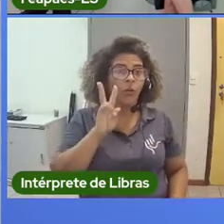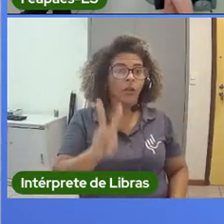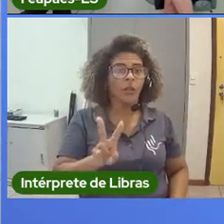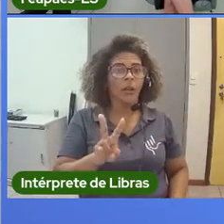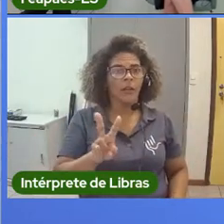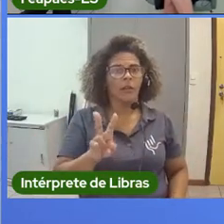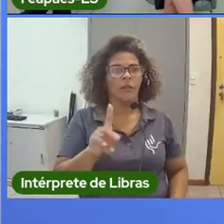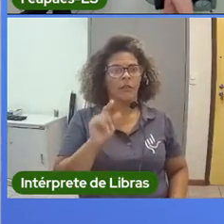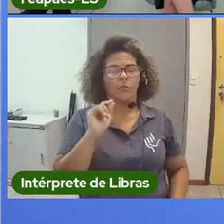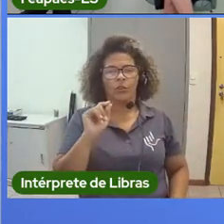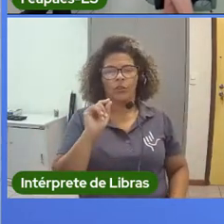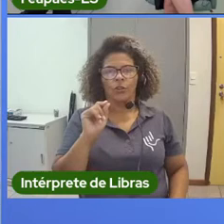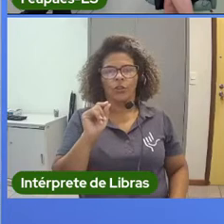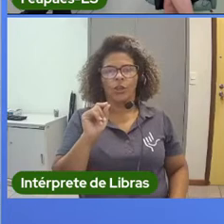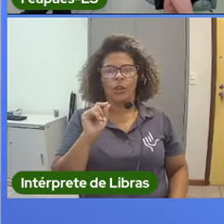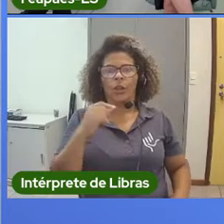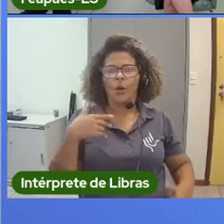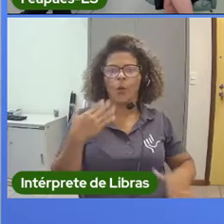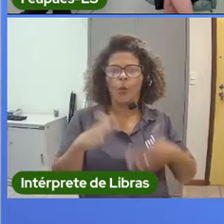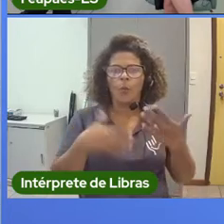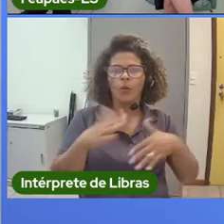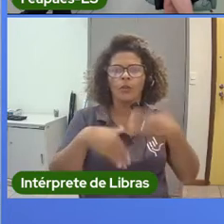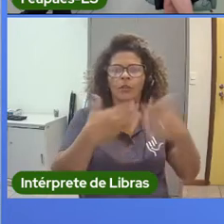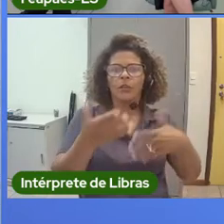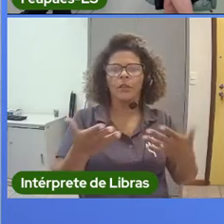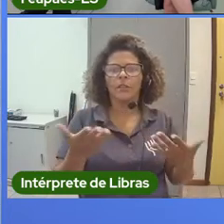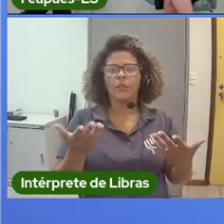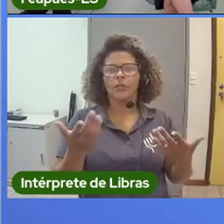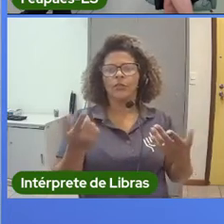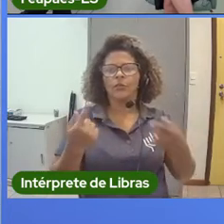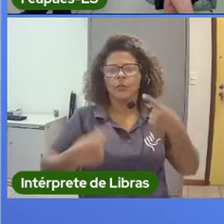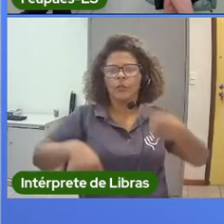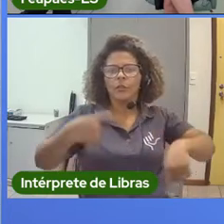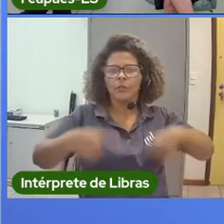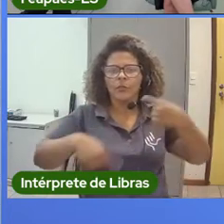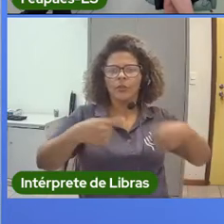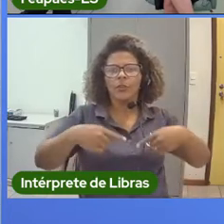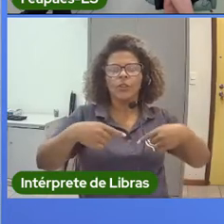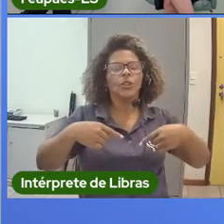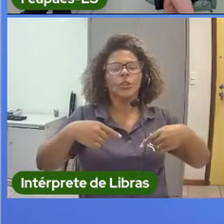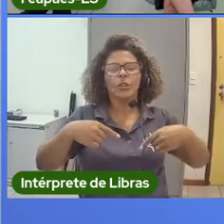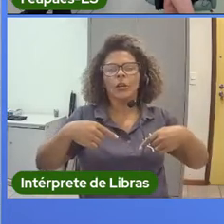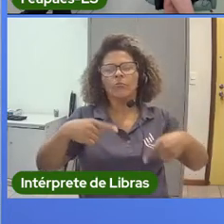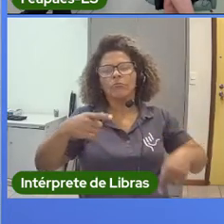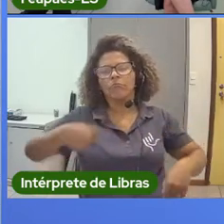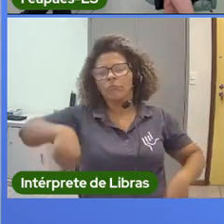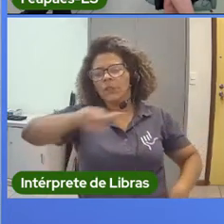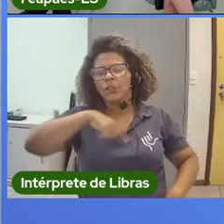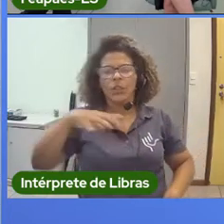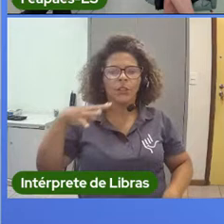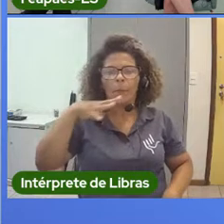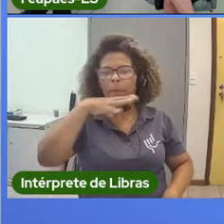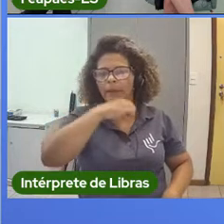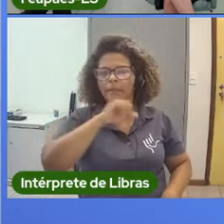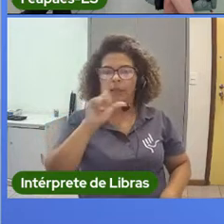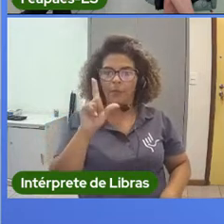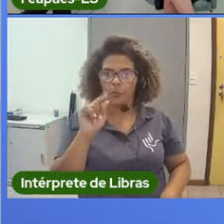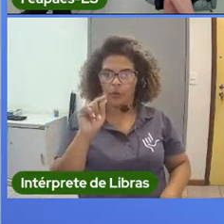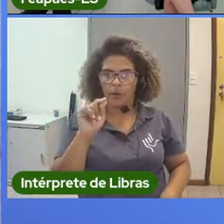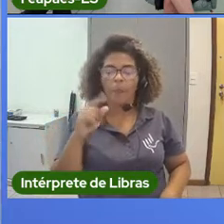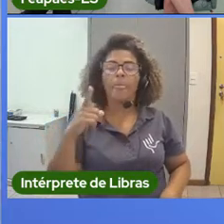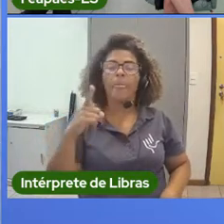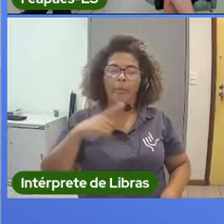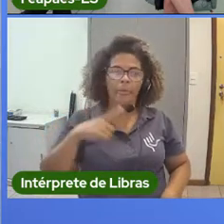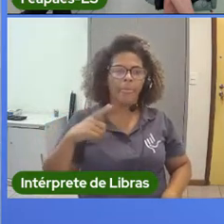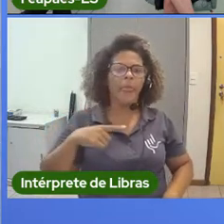processo cumulativo aí das políticas públicas de modo geral, a gente percebe que nós demos importantes passos do ponto de vista